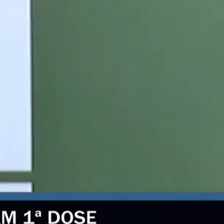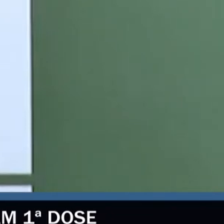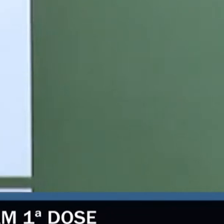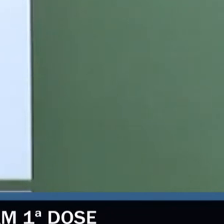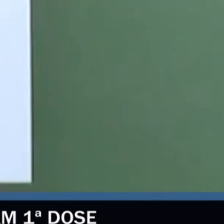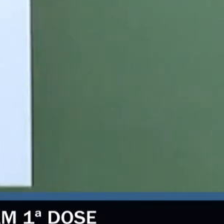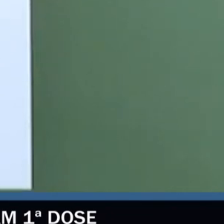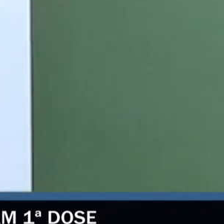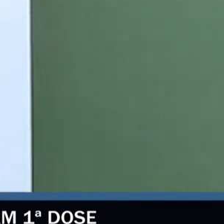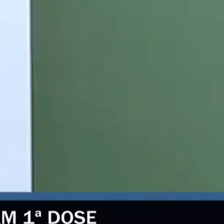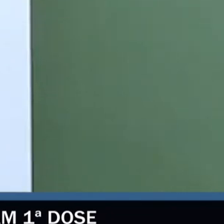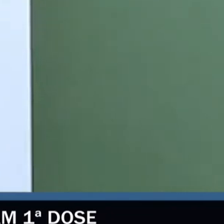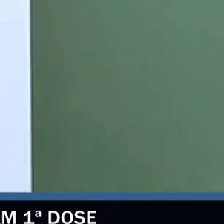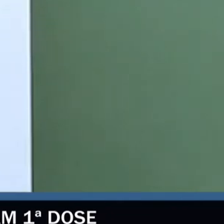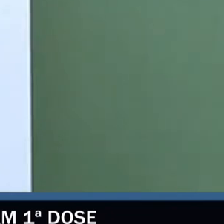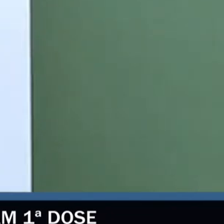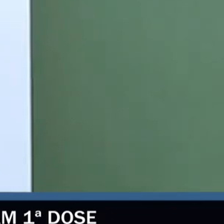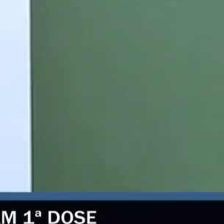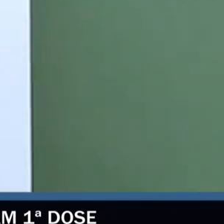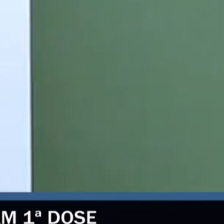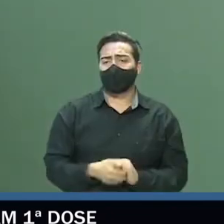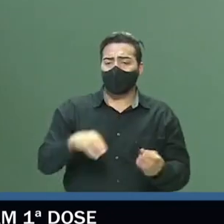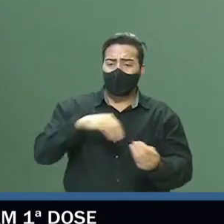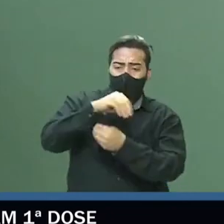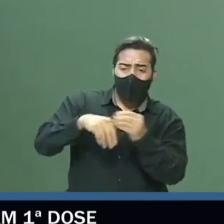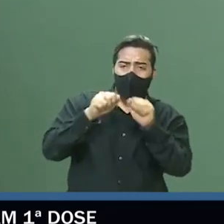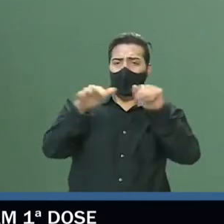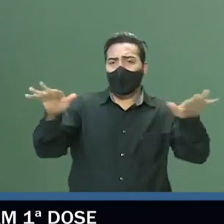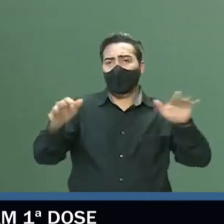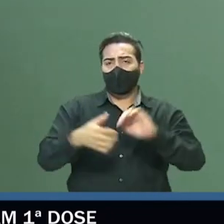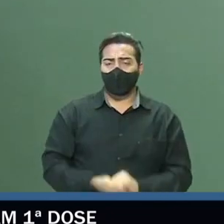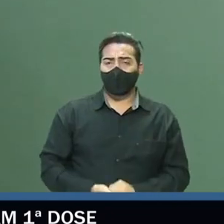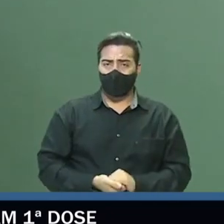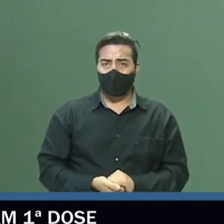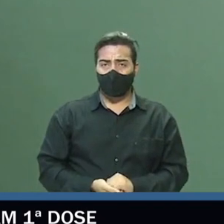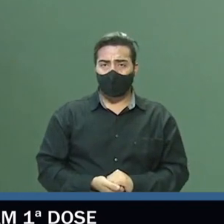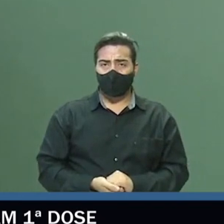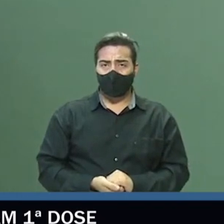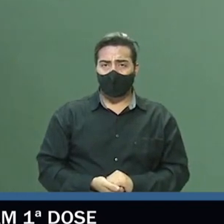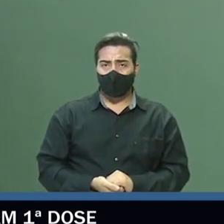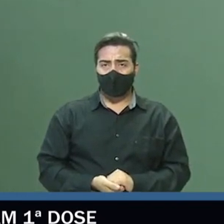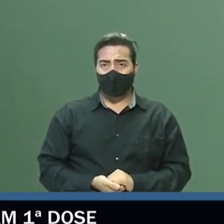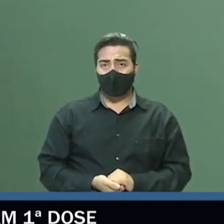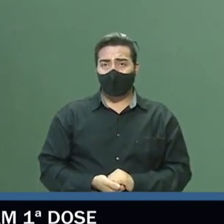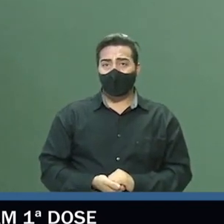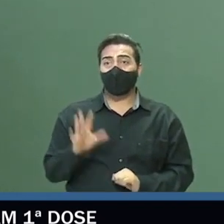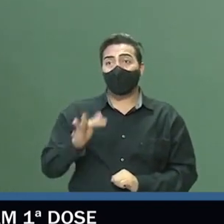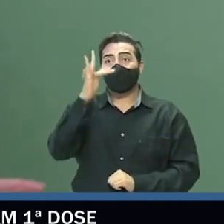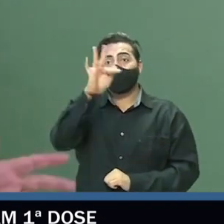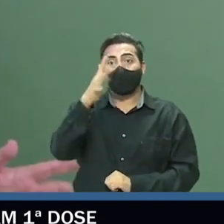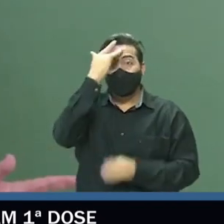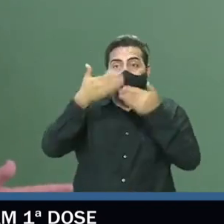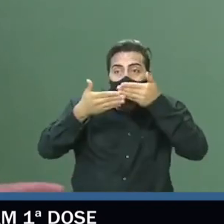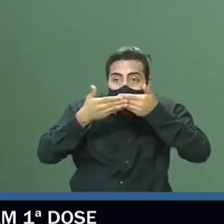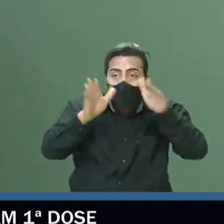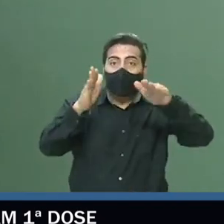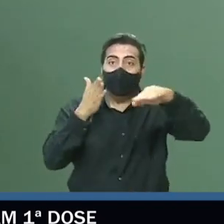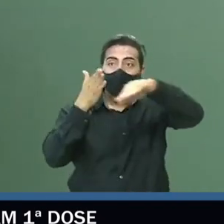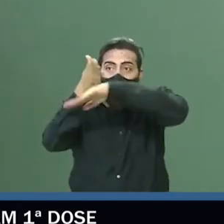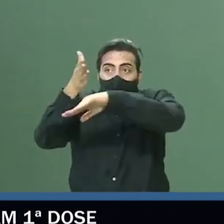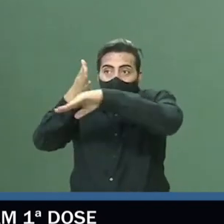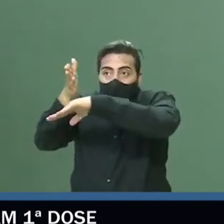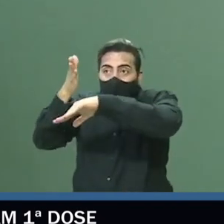da vacina de todas as pessoas. Para que essas pessoas não venham a frequentar espaços públicos, quer